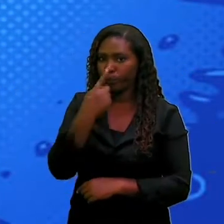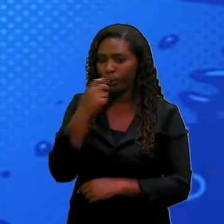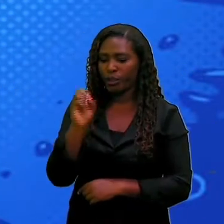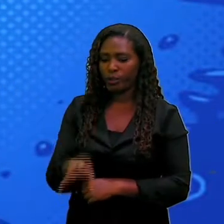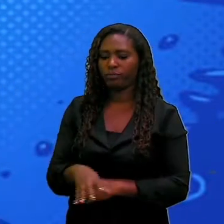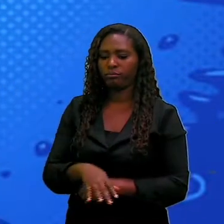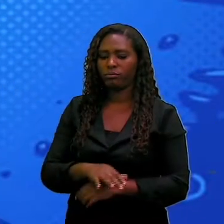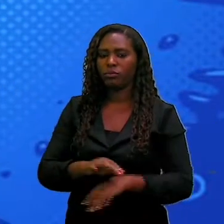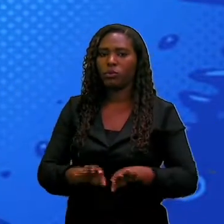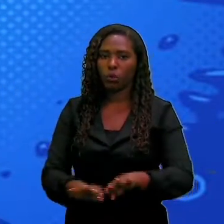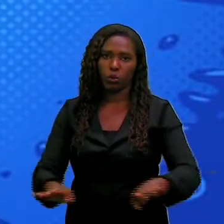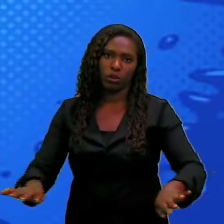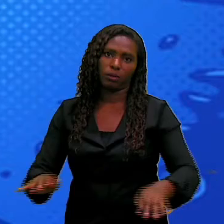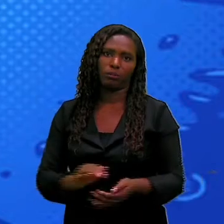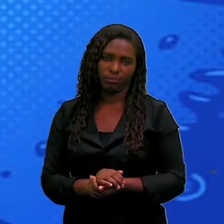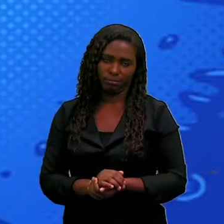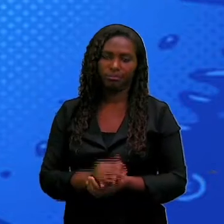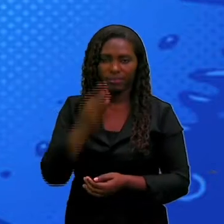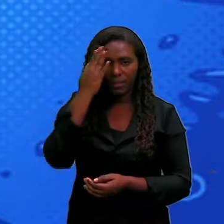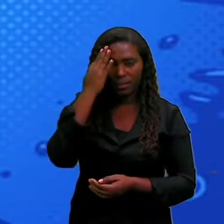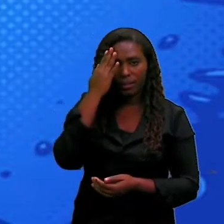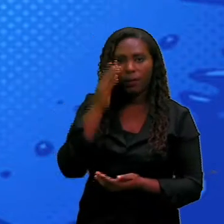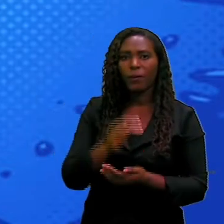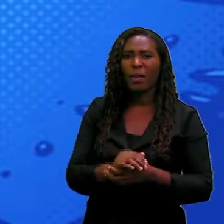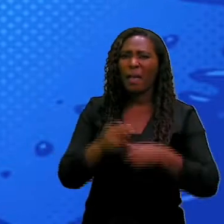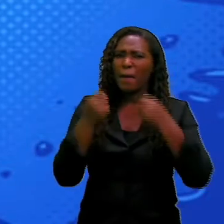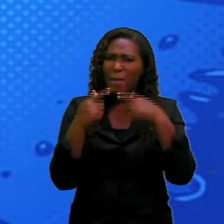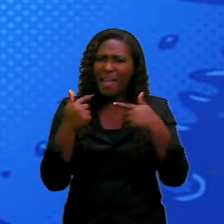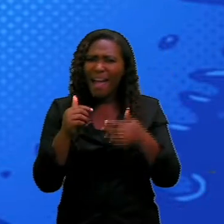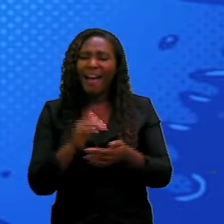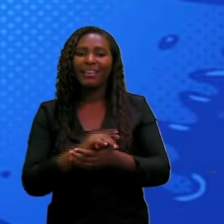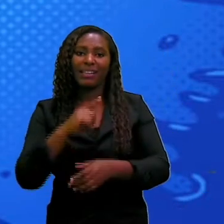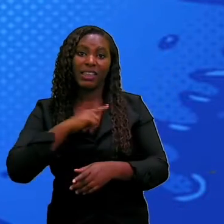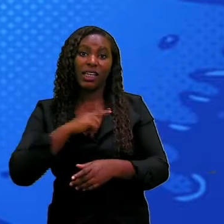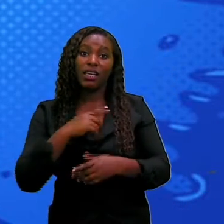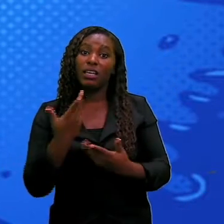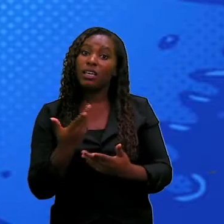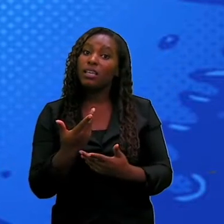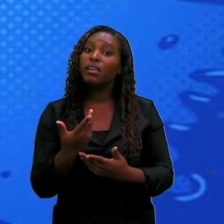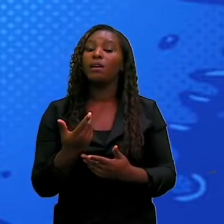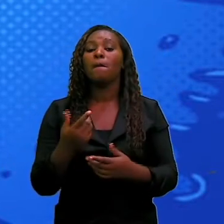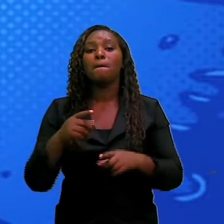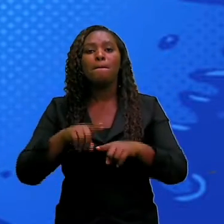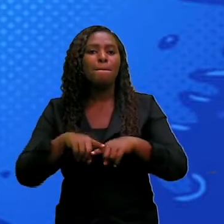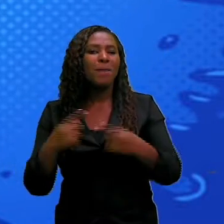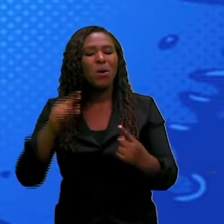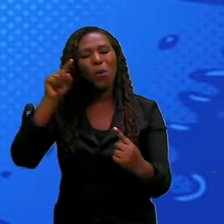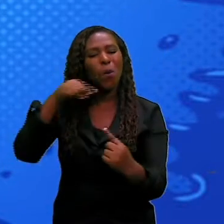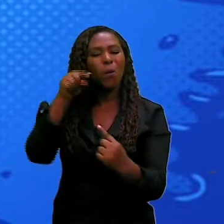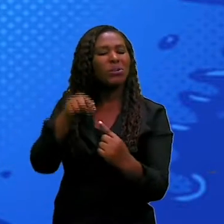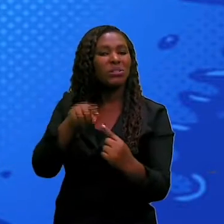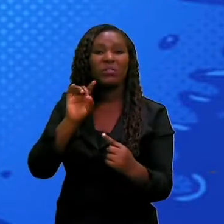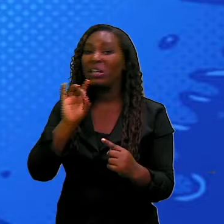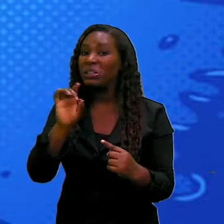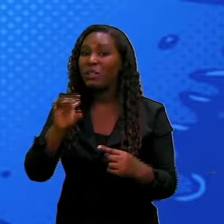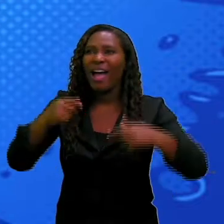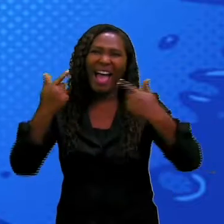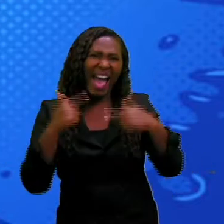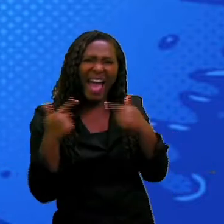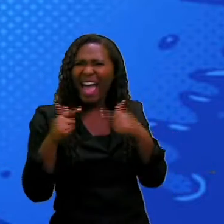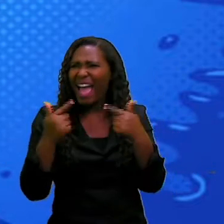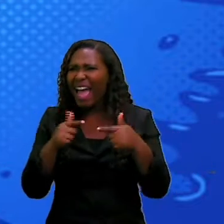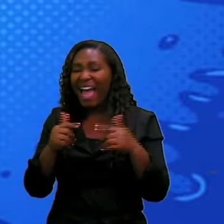Agora, apesar dessa natureza humorística da charge, seu objetivo não é só provocar o riso,